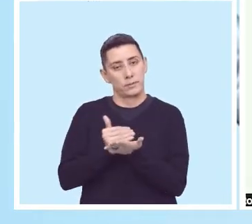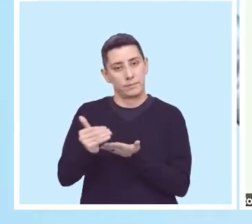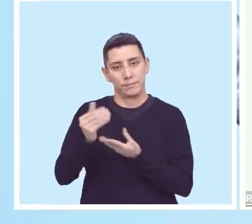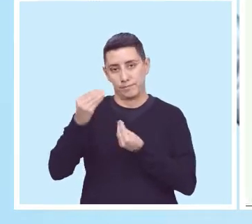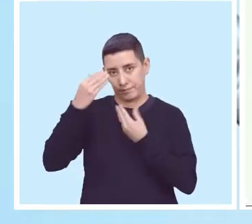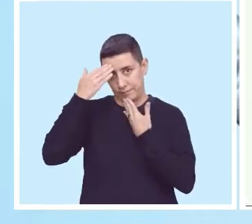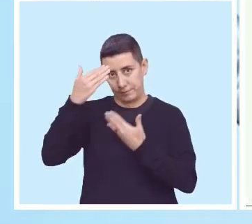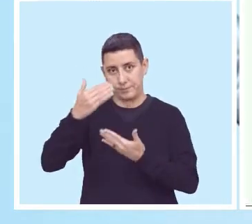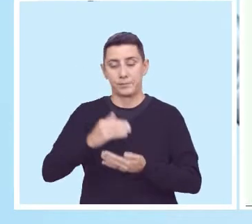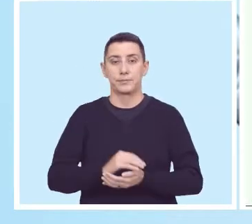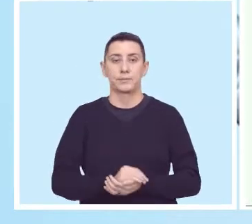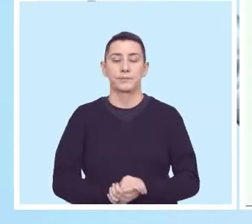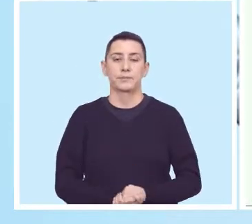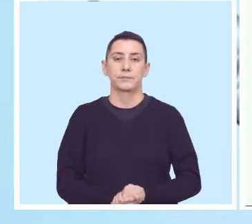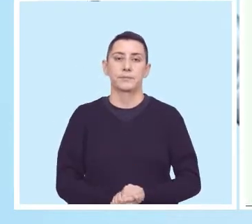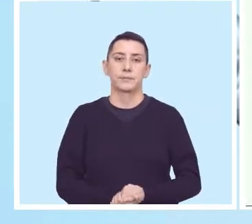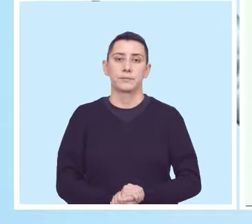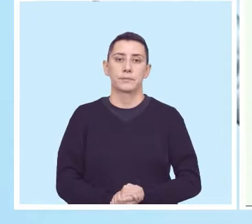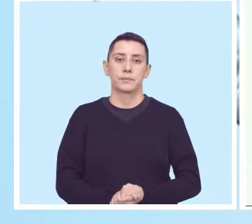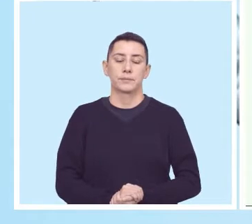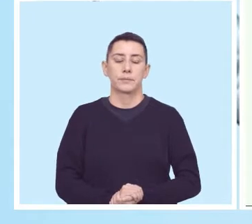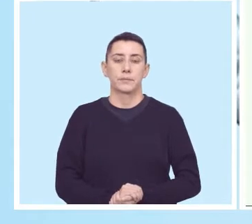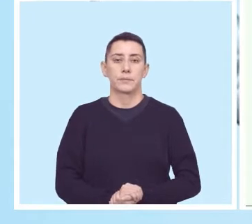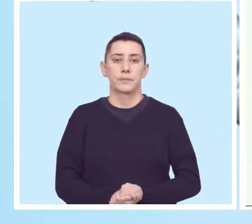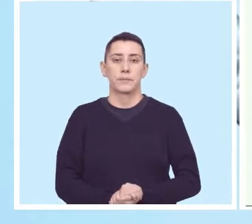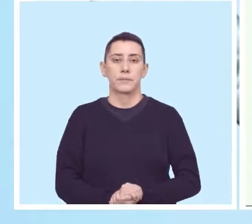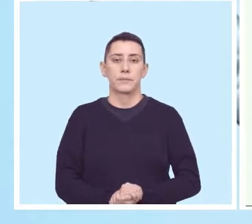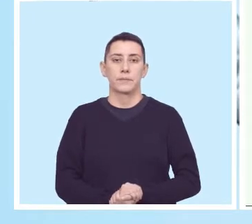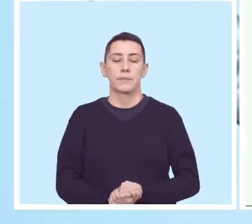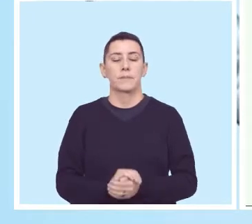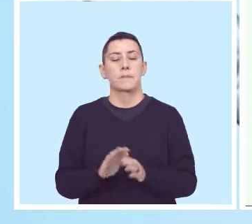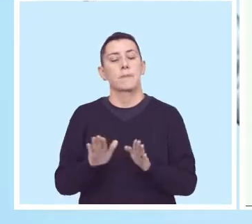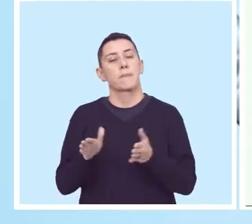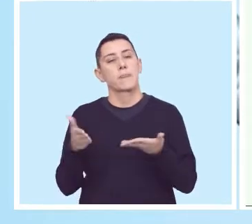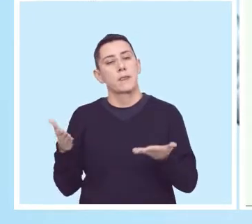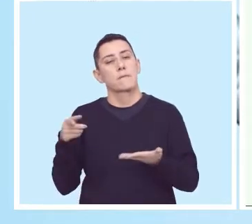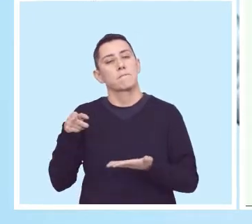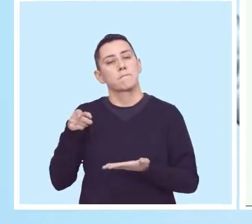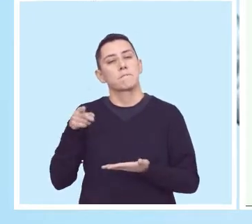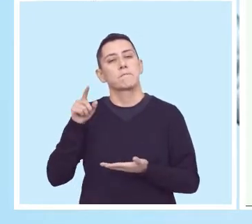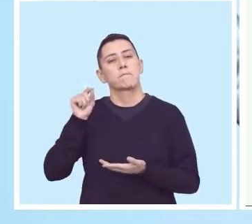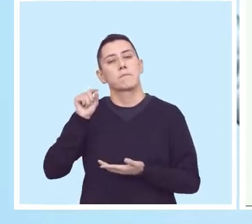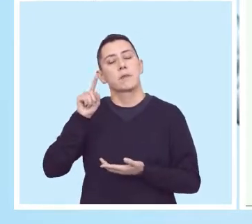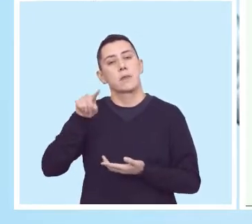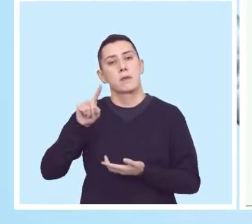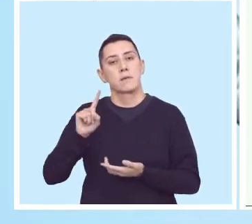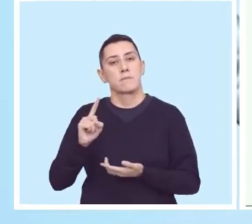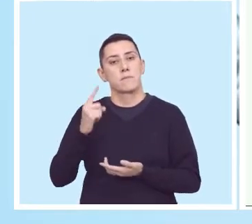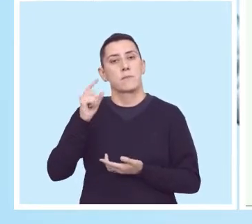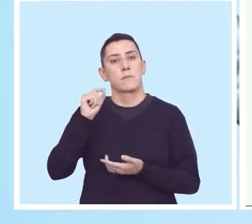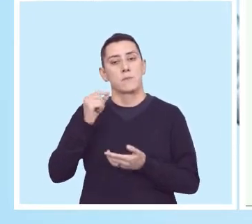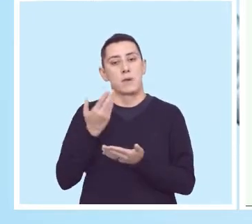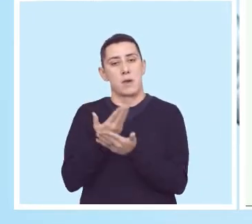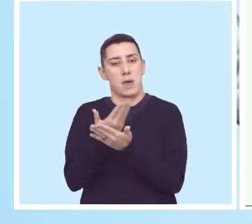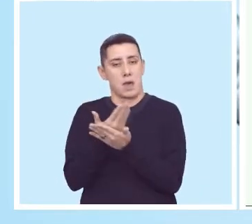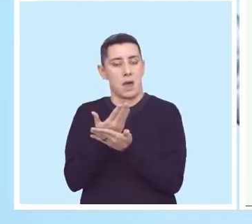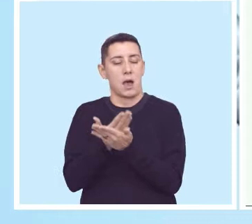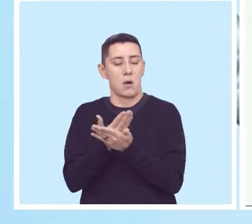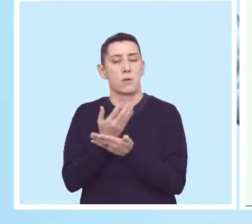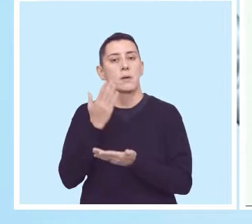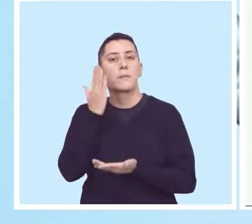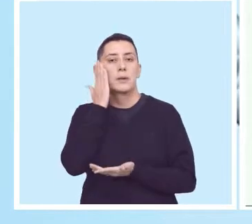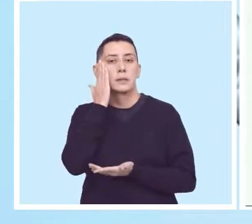Obrigado. Muito bem, pessoal. Então, iniciando aqui a nossa Open Class, falando aqui do